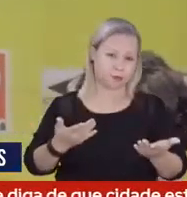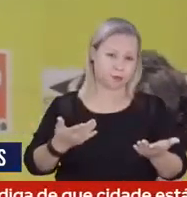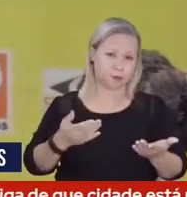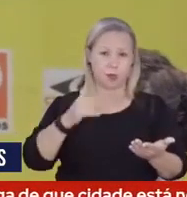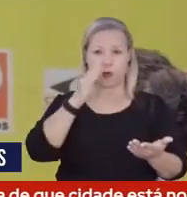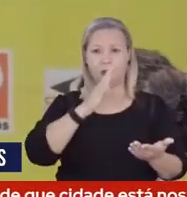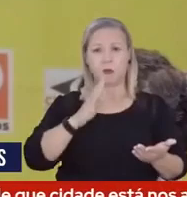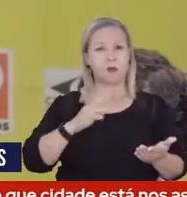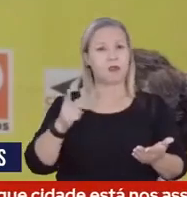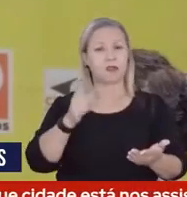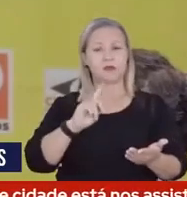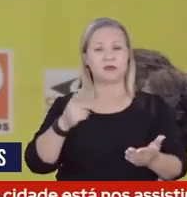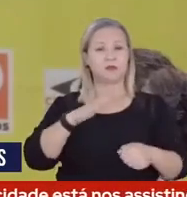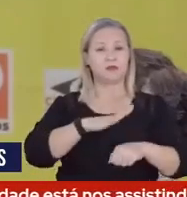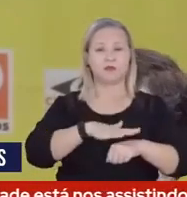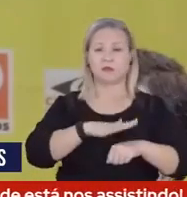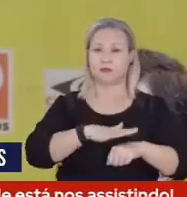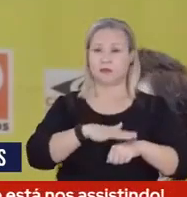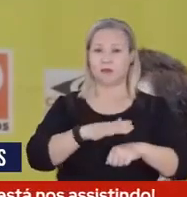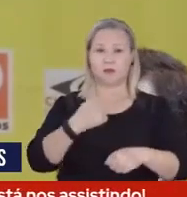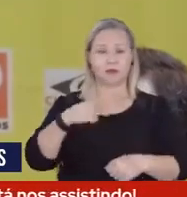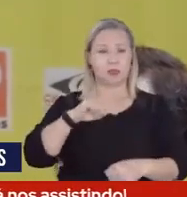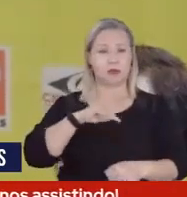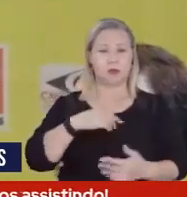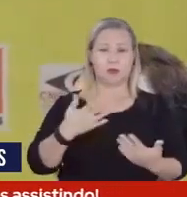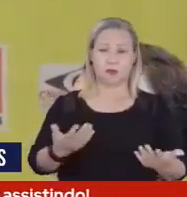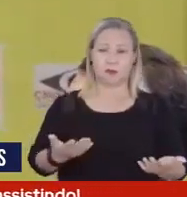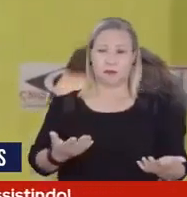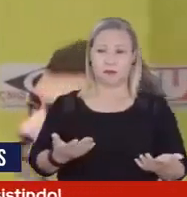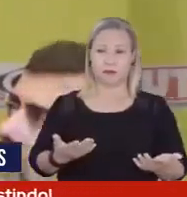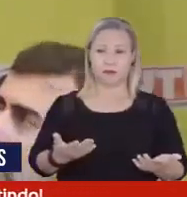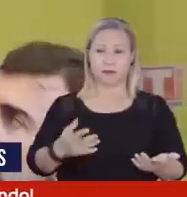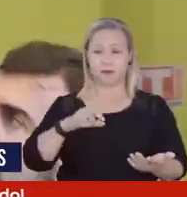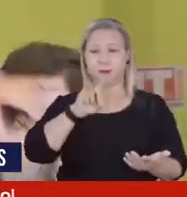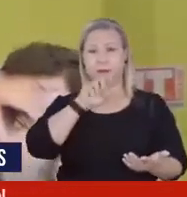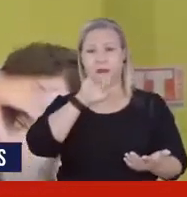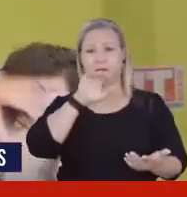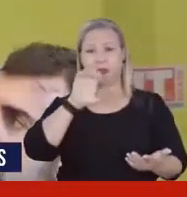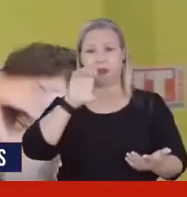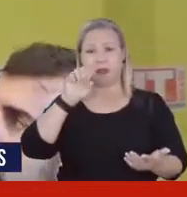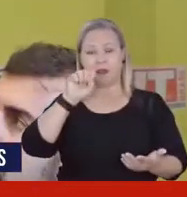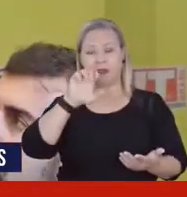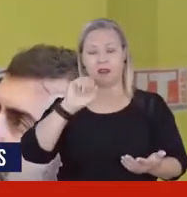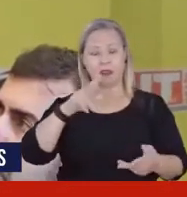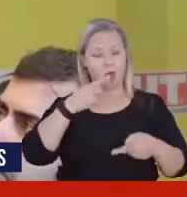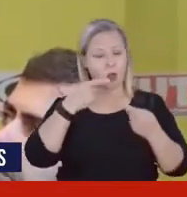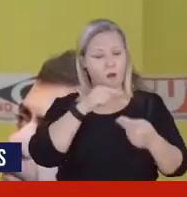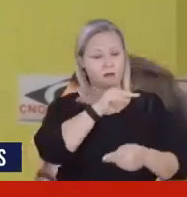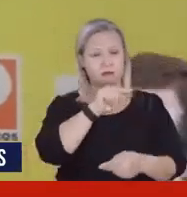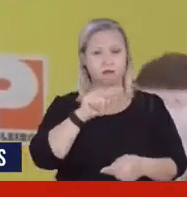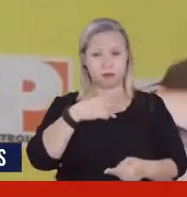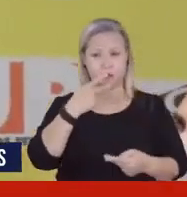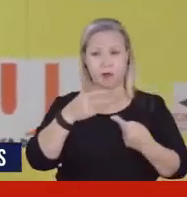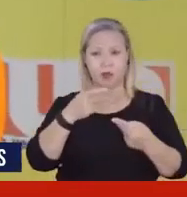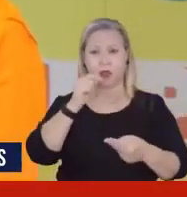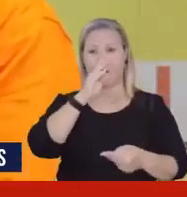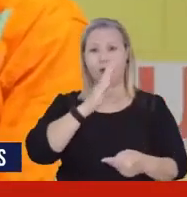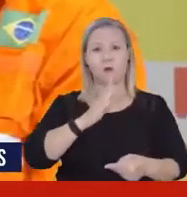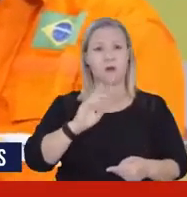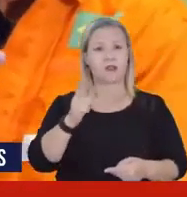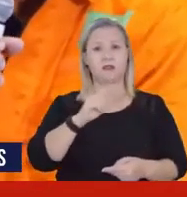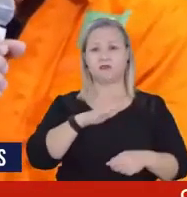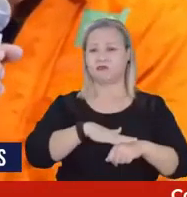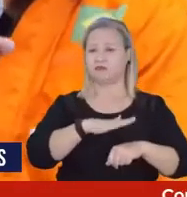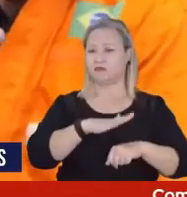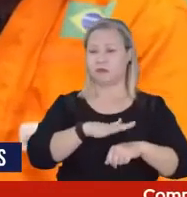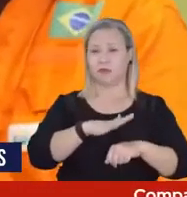amigos. O menino aí do GES e também outros falaram isso. O Brasil não é mais nosso.